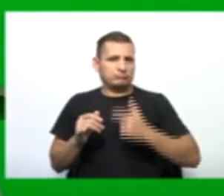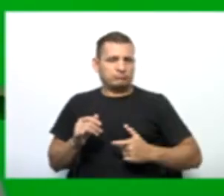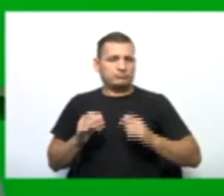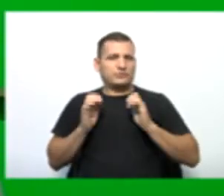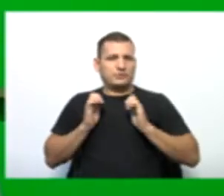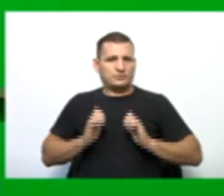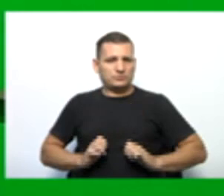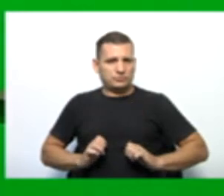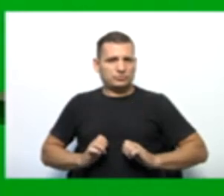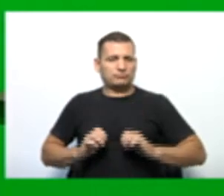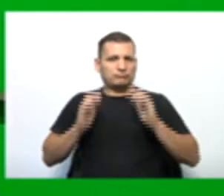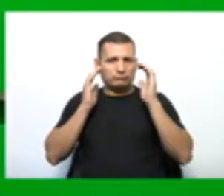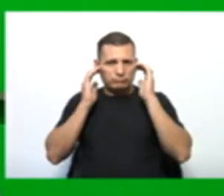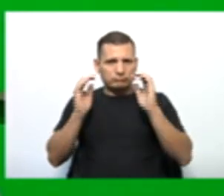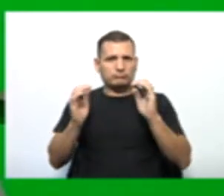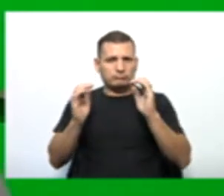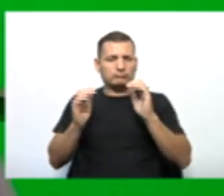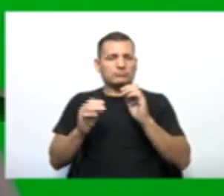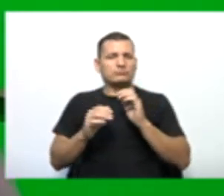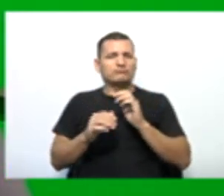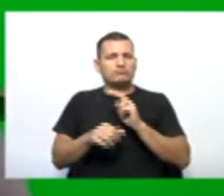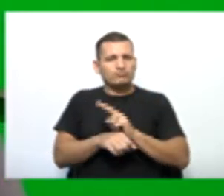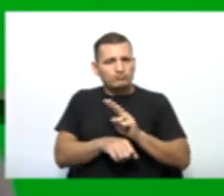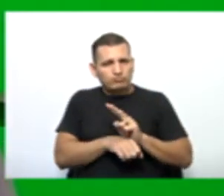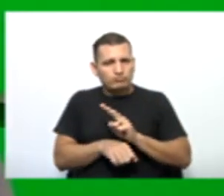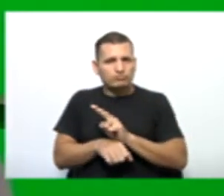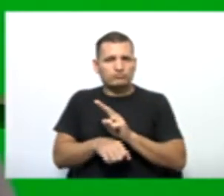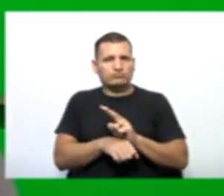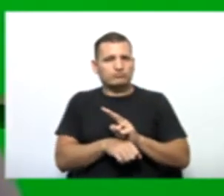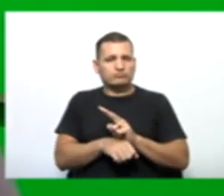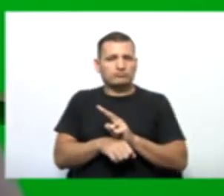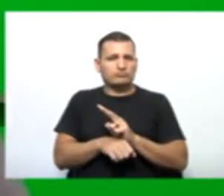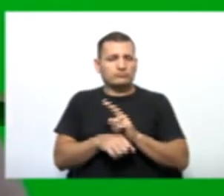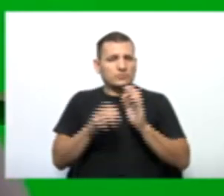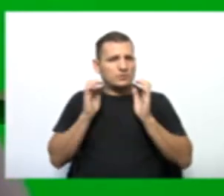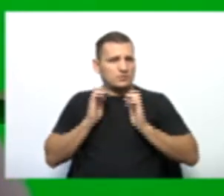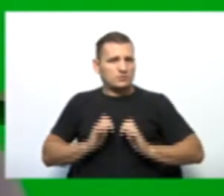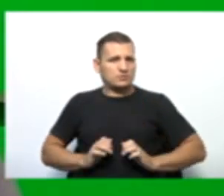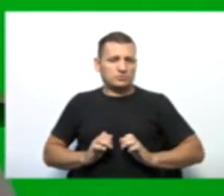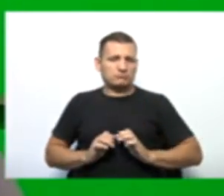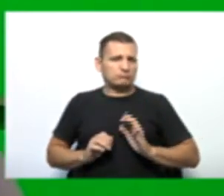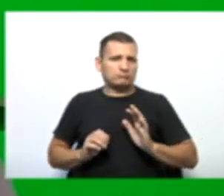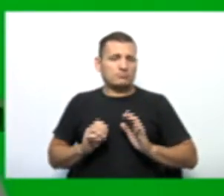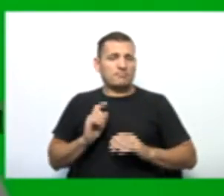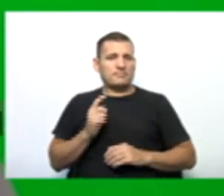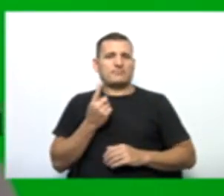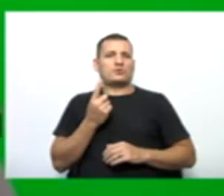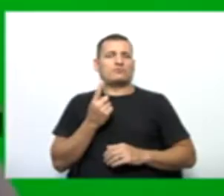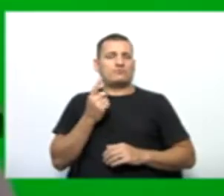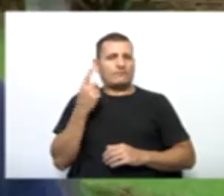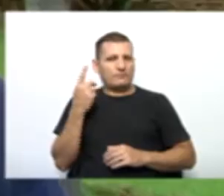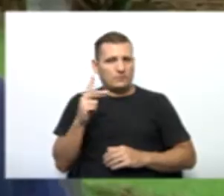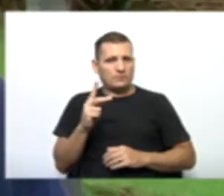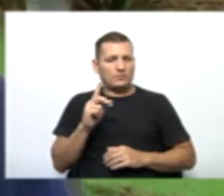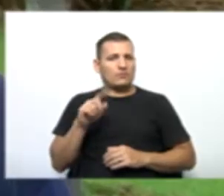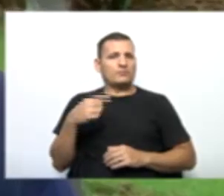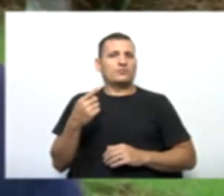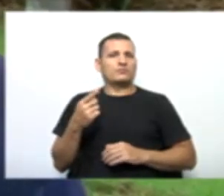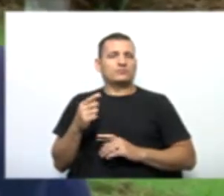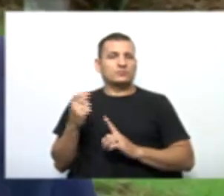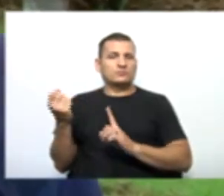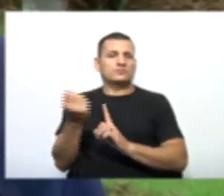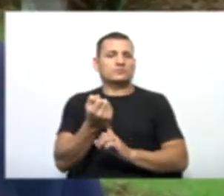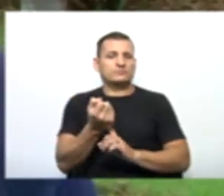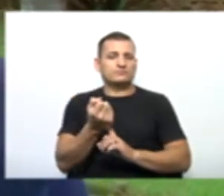ético, respeitoso, cuidadoso, né? É uma coisa ética que vale para você, primeiramente, e reflete na sociedade. Ser ético,